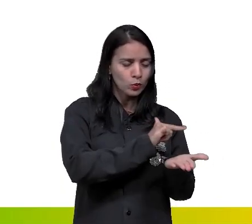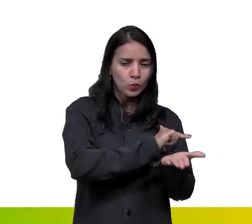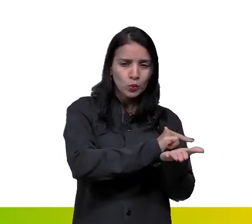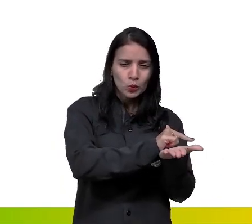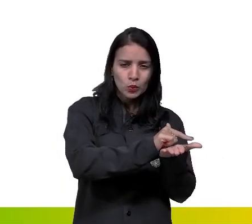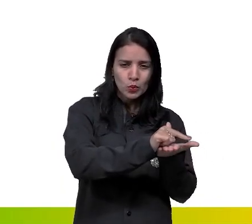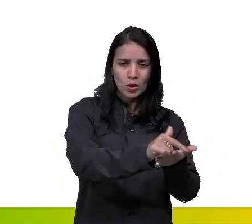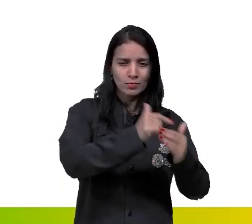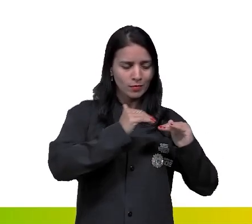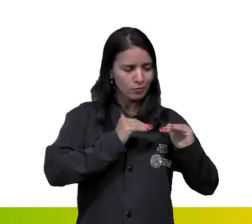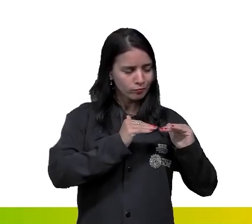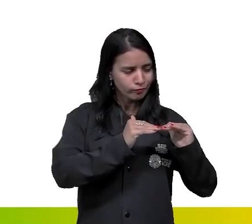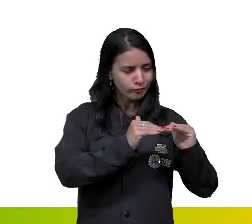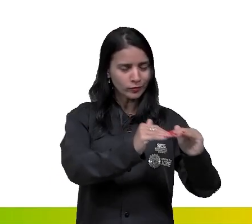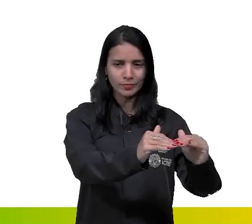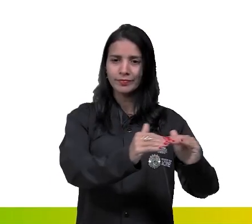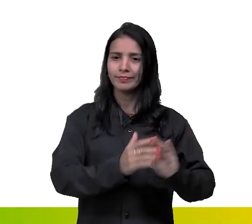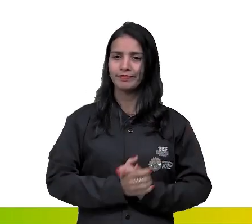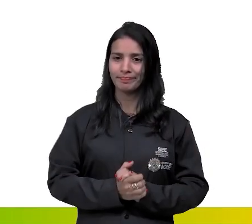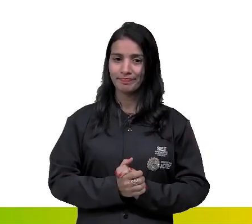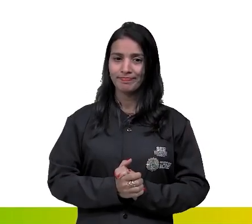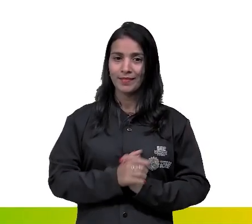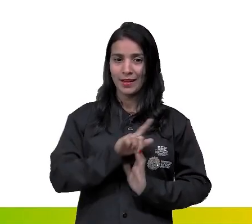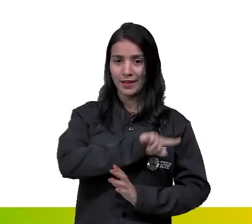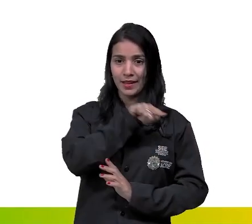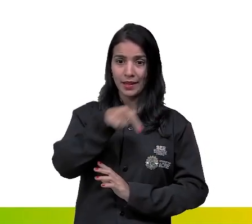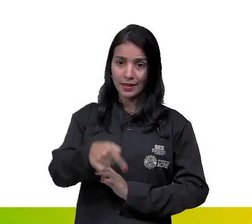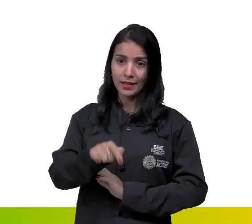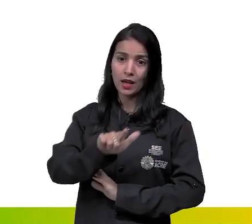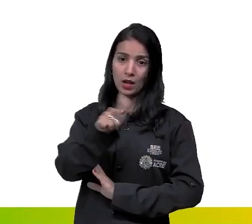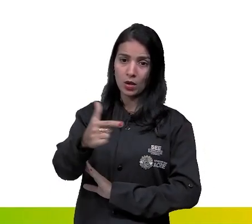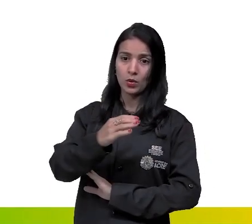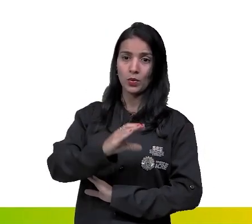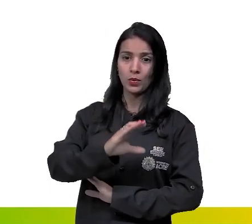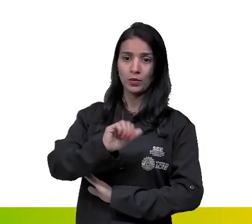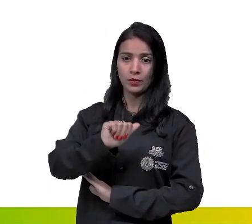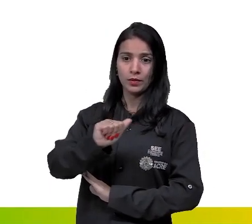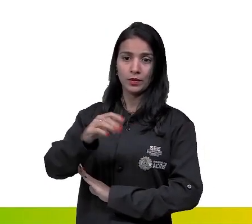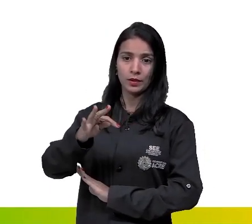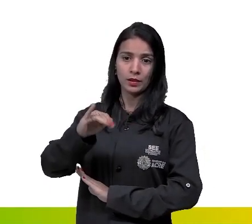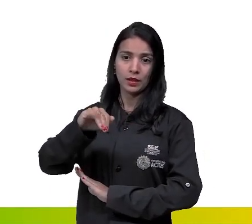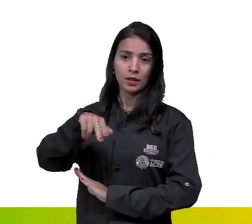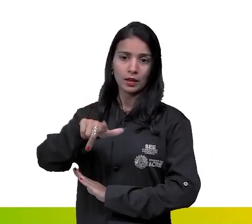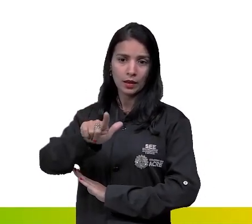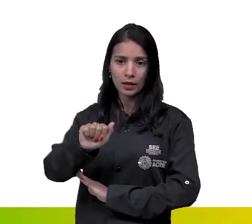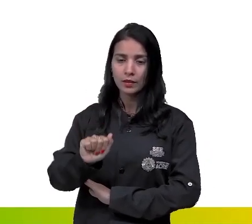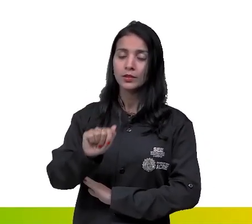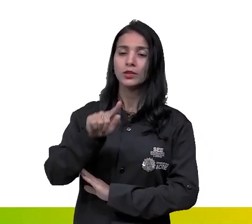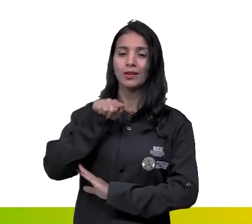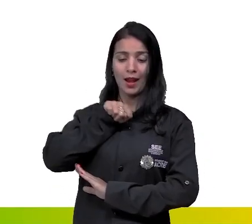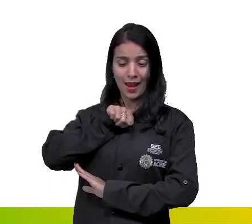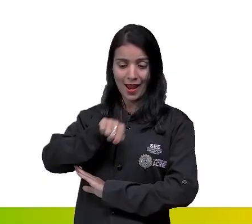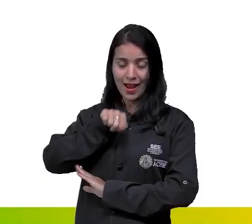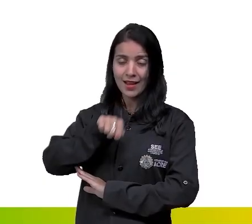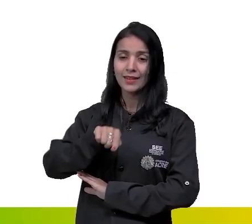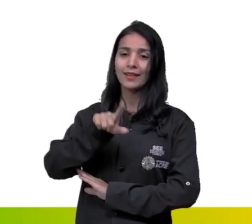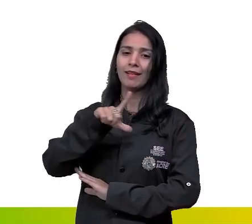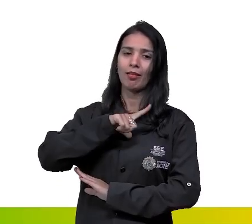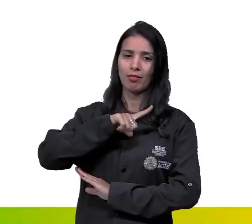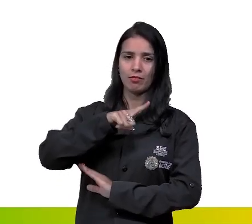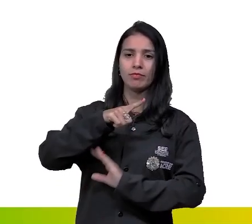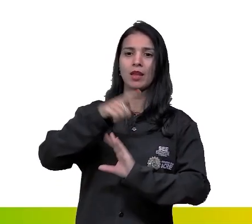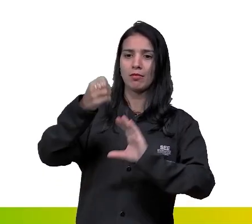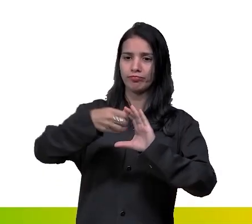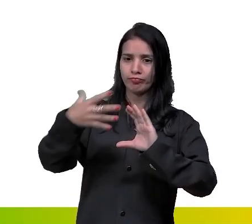observando. E aqui, não menos importante, por último, a gente tem o bioma da Caatinga, que tem justamente essa característica.